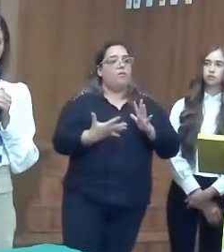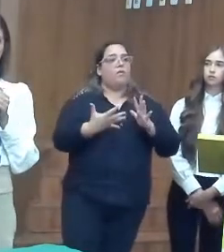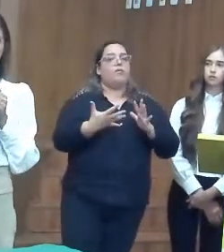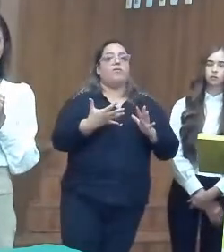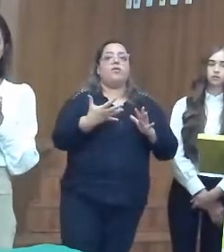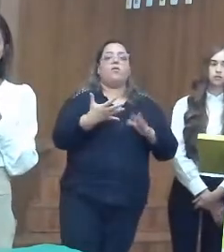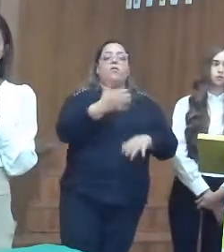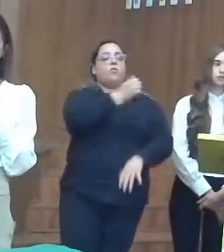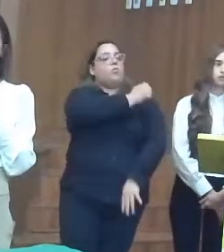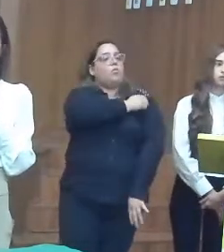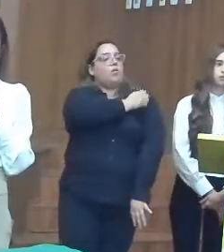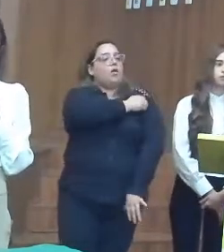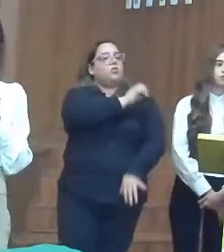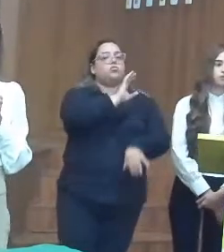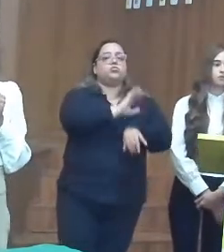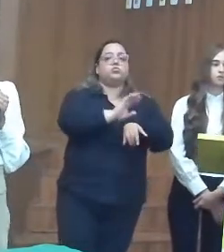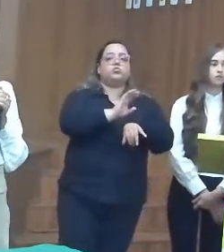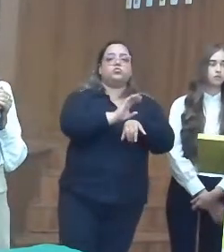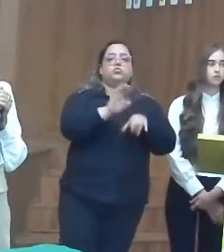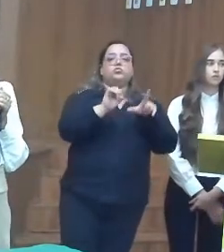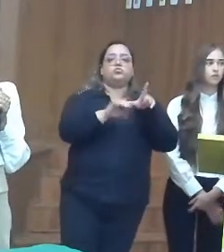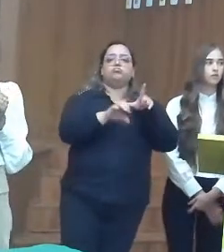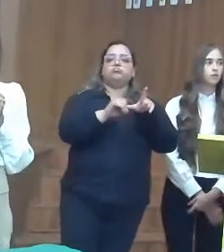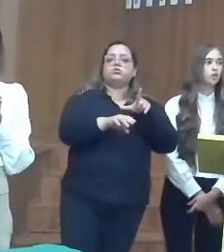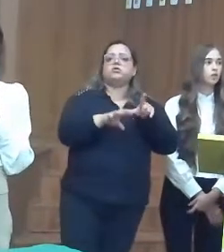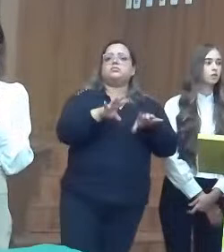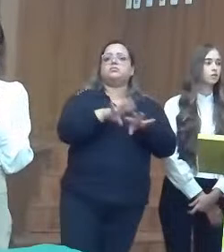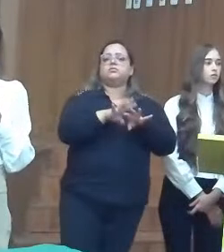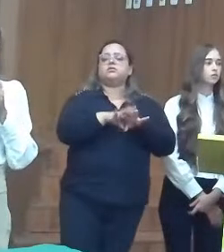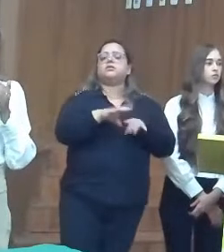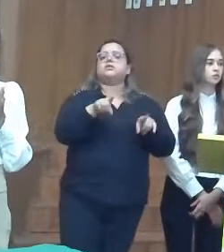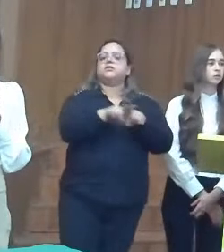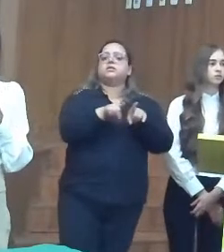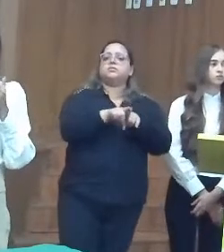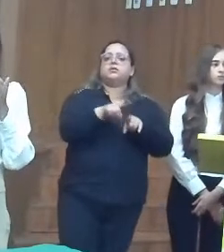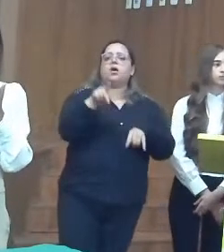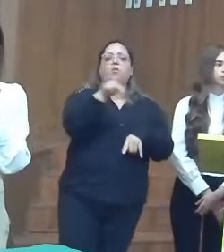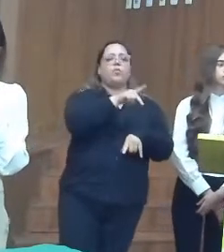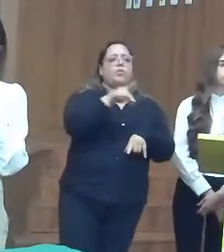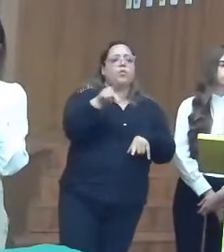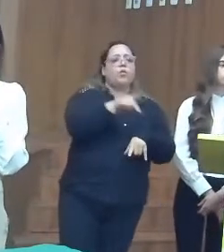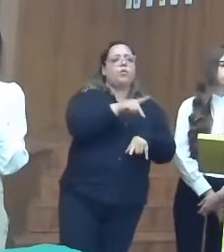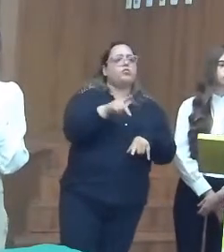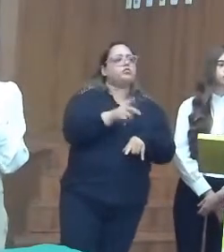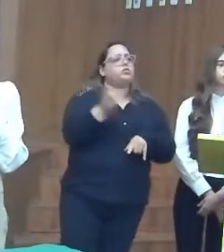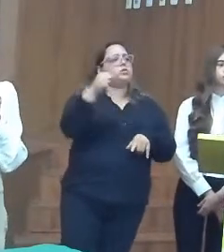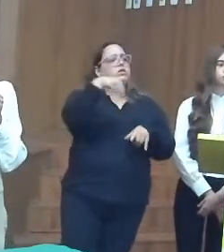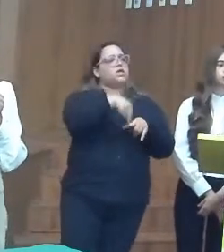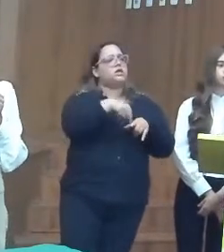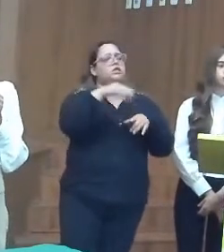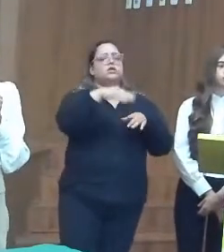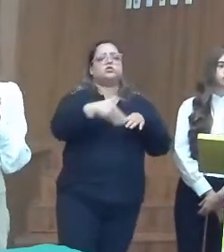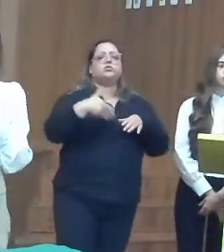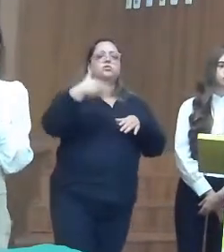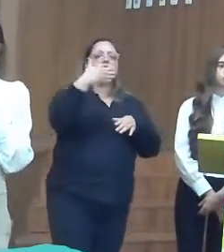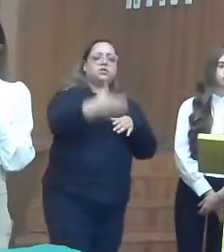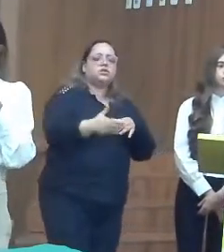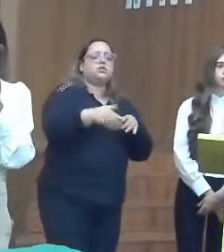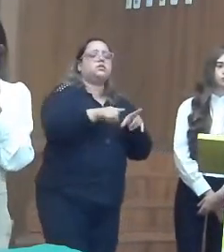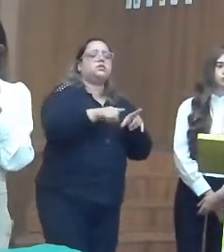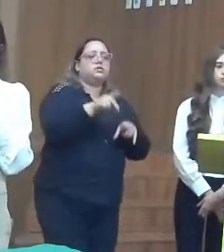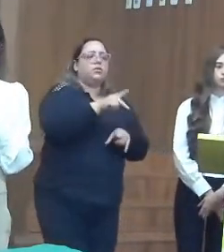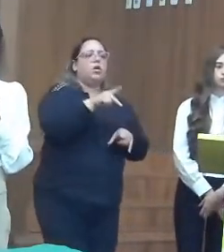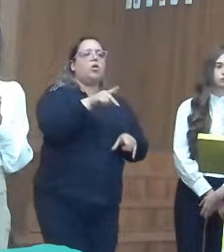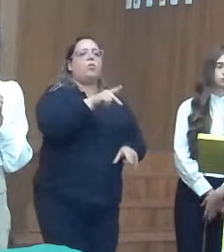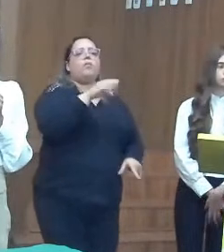do curso de licenciatura aqui do campus envolvido, aos professores internos, aos professores externos também que colaboraram,